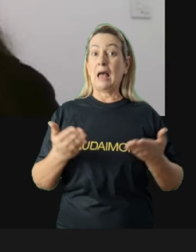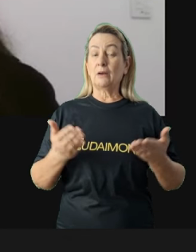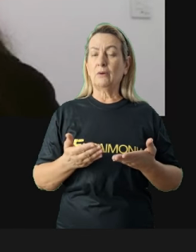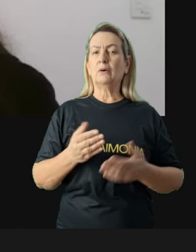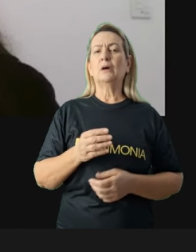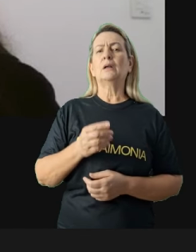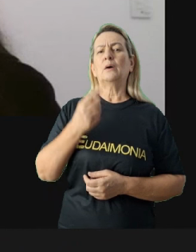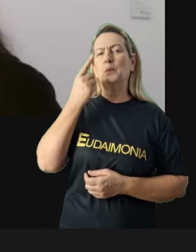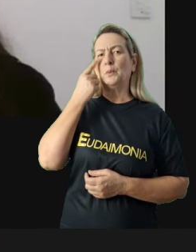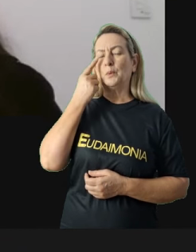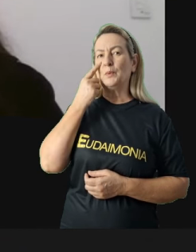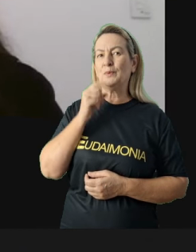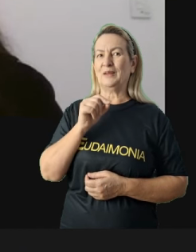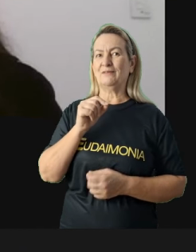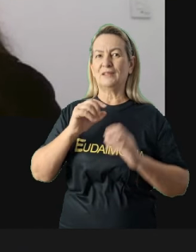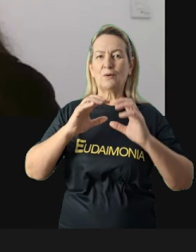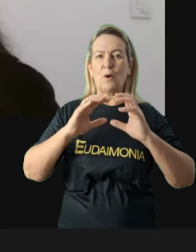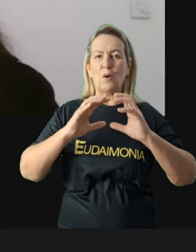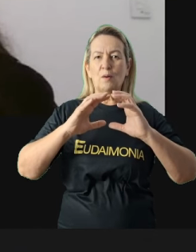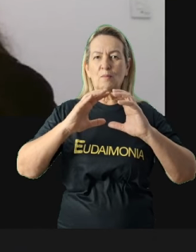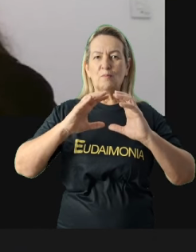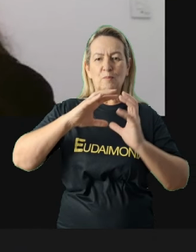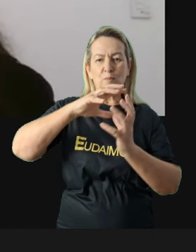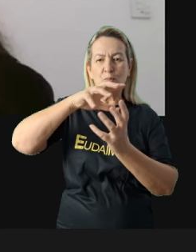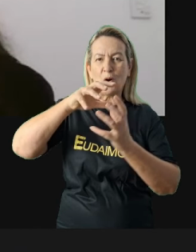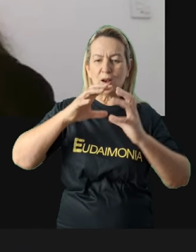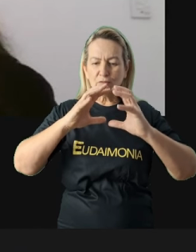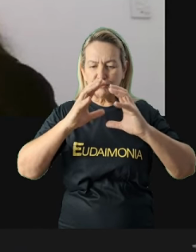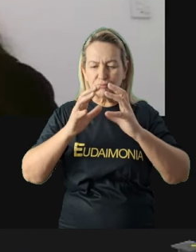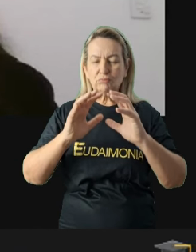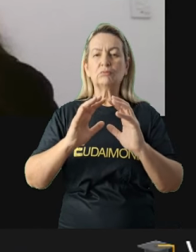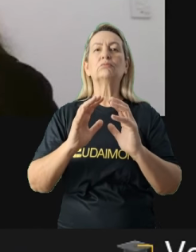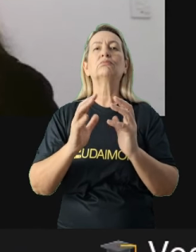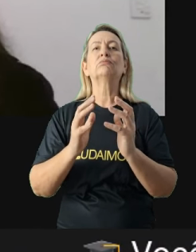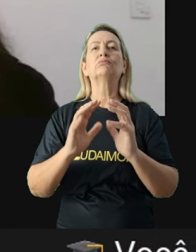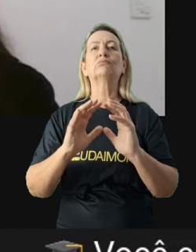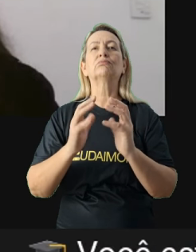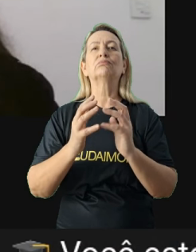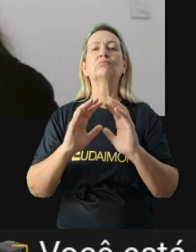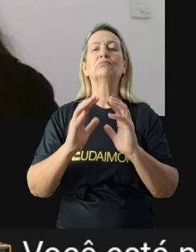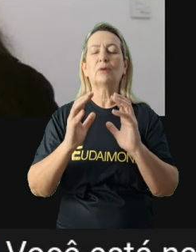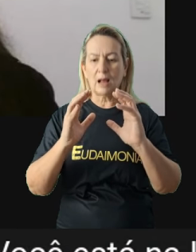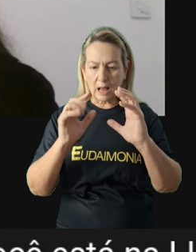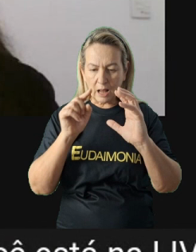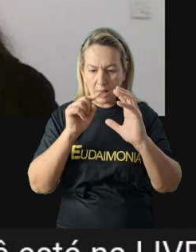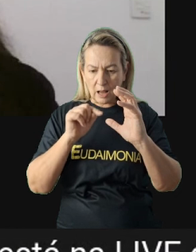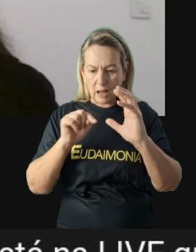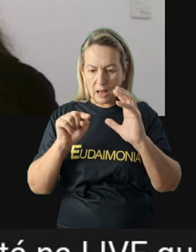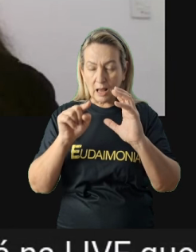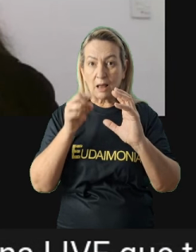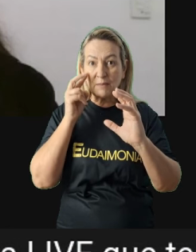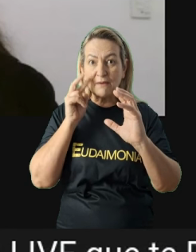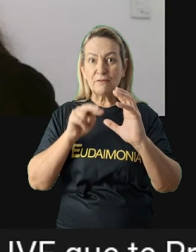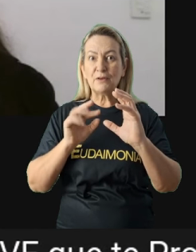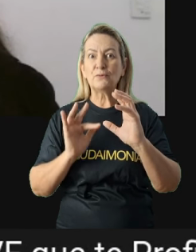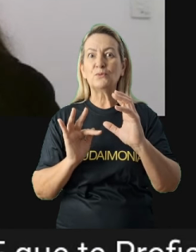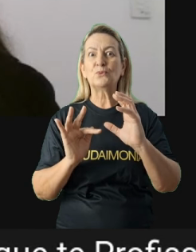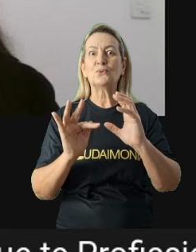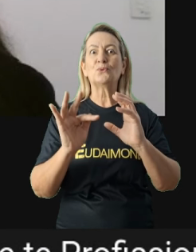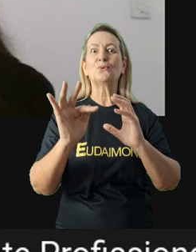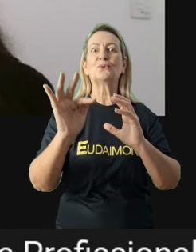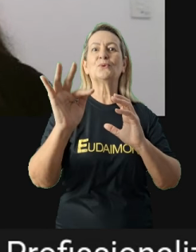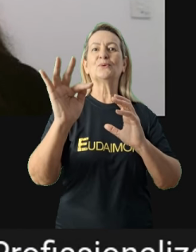aí, vamos ligar a nossa bola de cristal agora, tá, gente? Liguem aí a bola de cristal de vocês aí, tá? E dá uma olhadinha